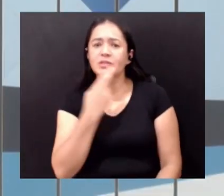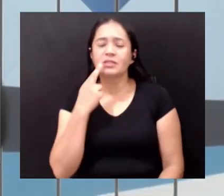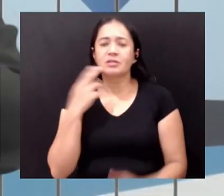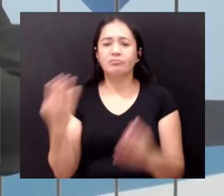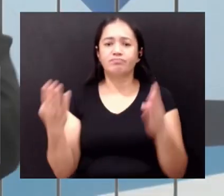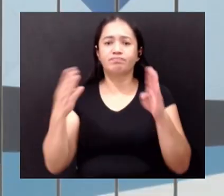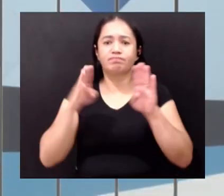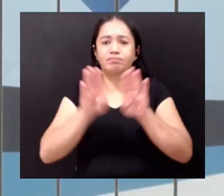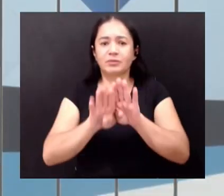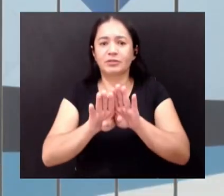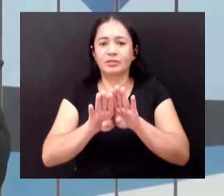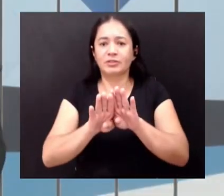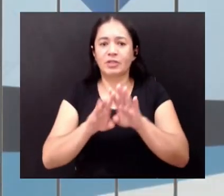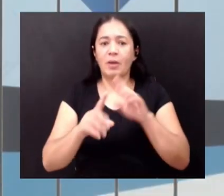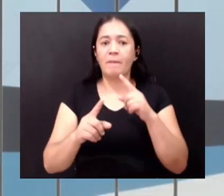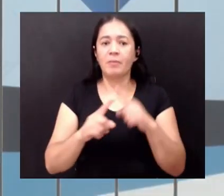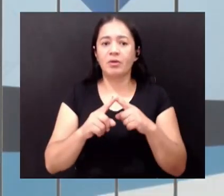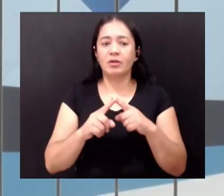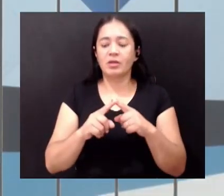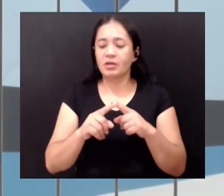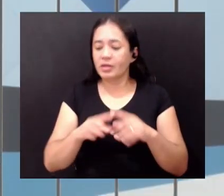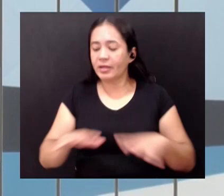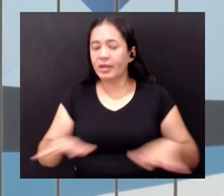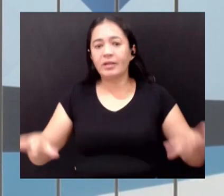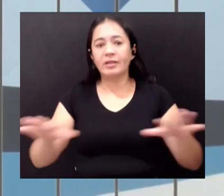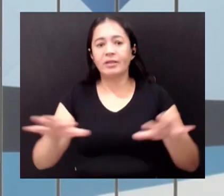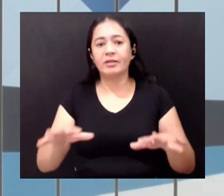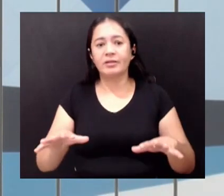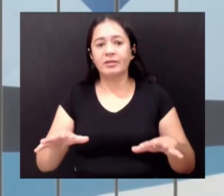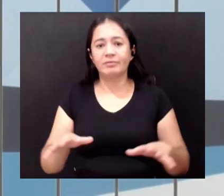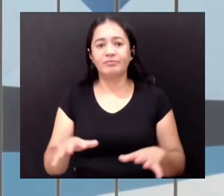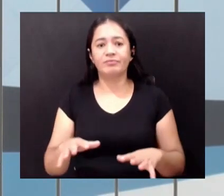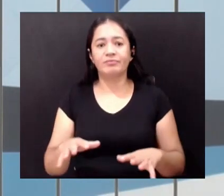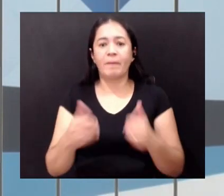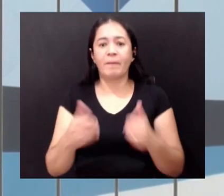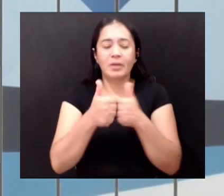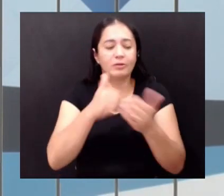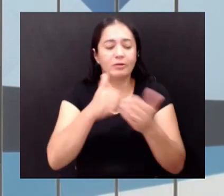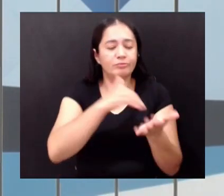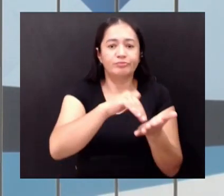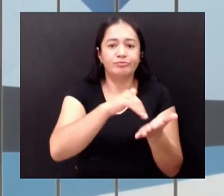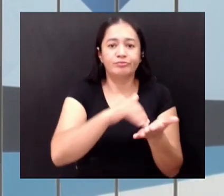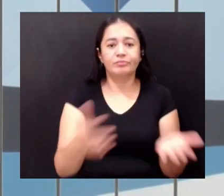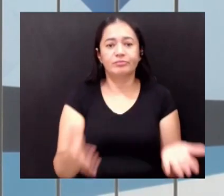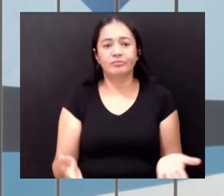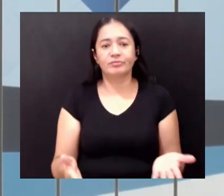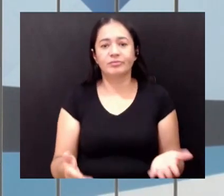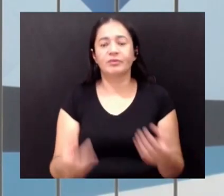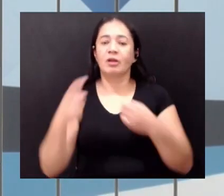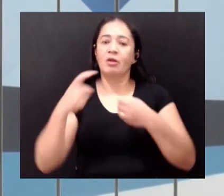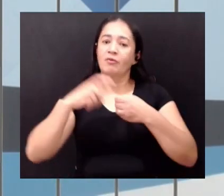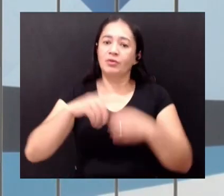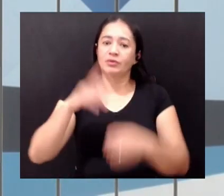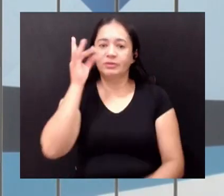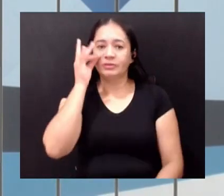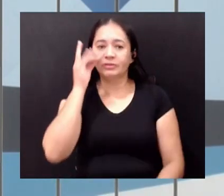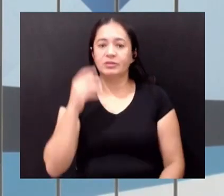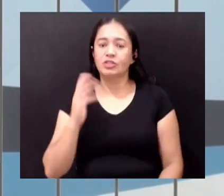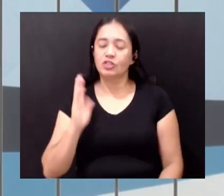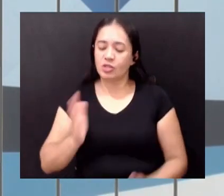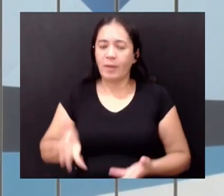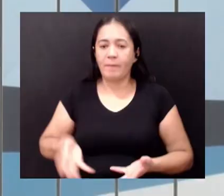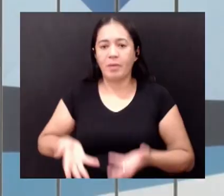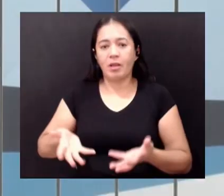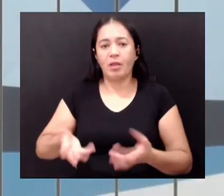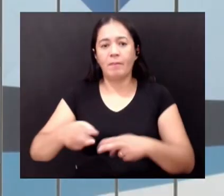eles sobreviviam ali, né, de estar no entorno dos escritórios. Então, essa retomada também, ela vem sendo muito estimulada por conta disso, né, para